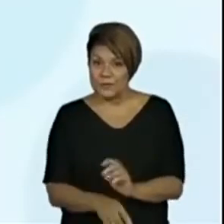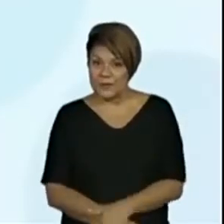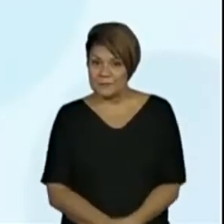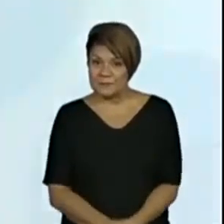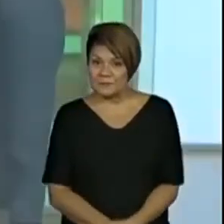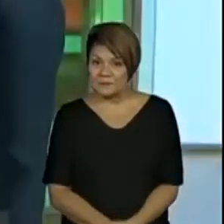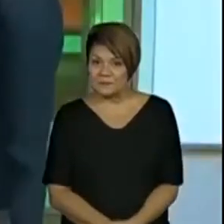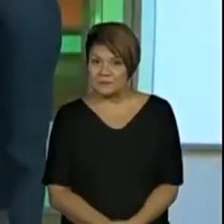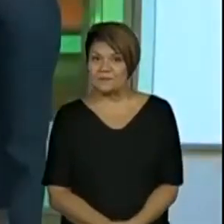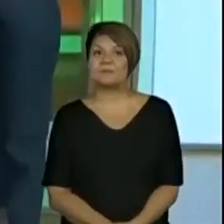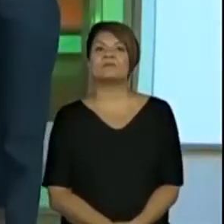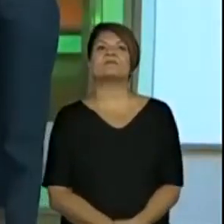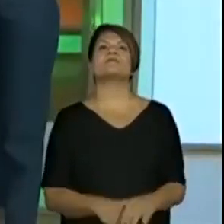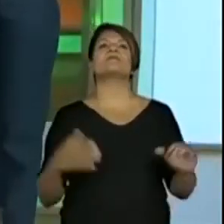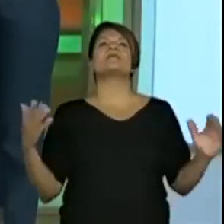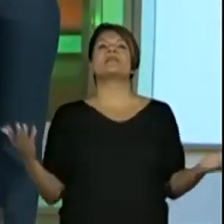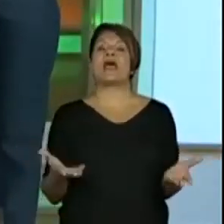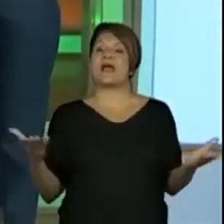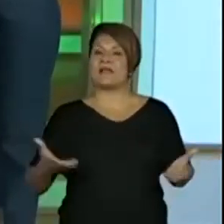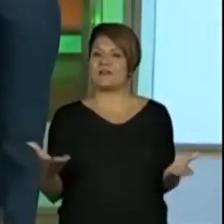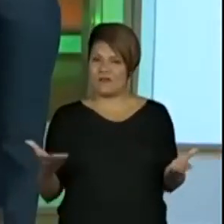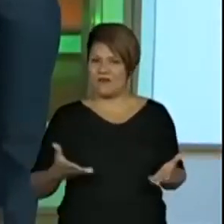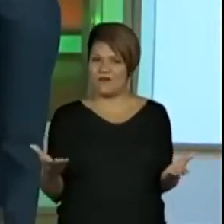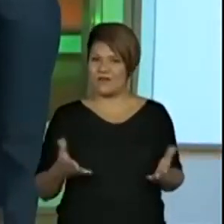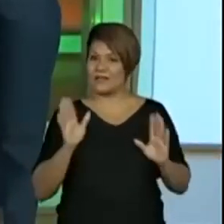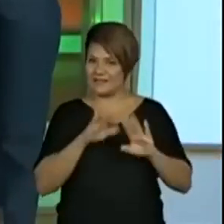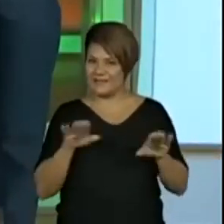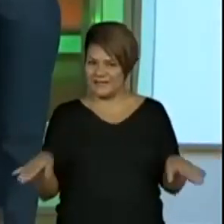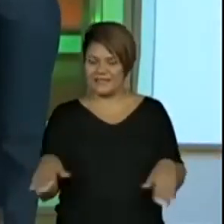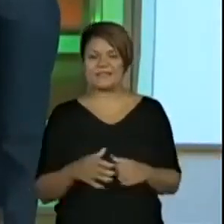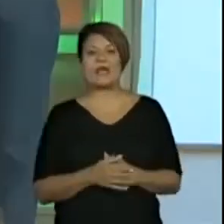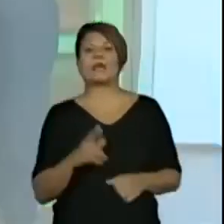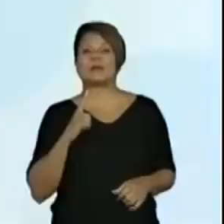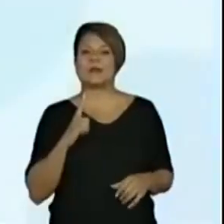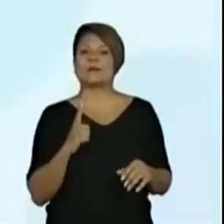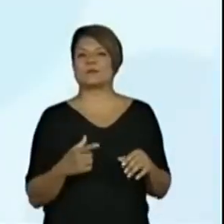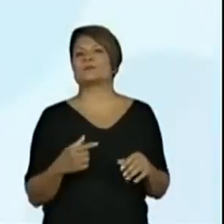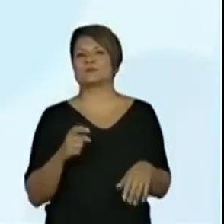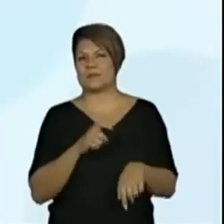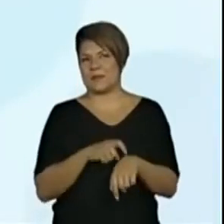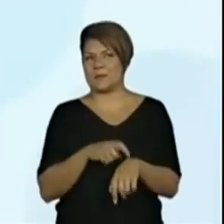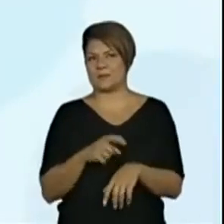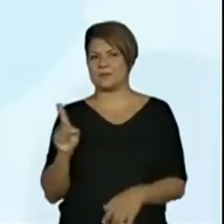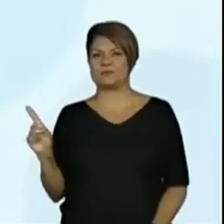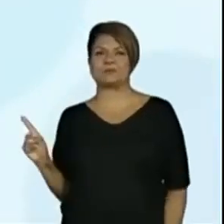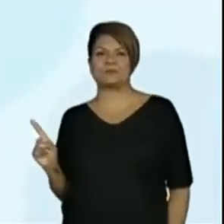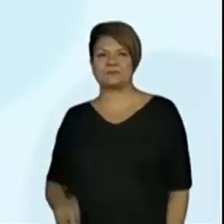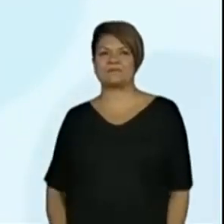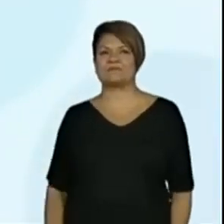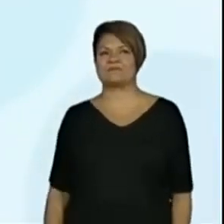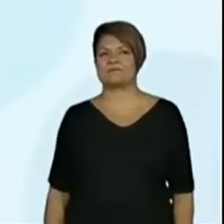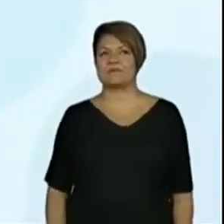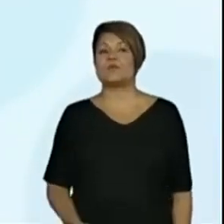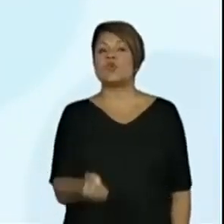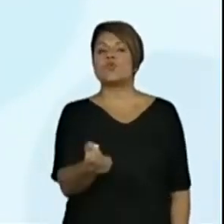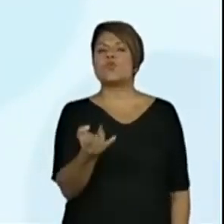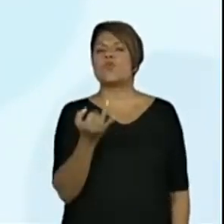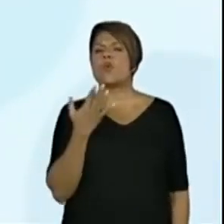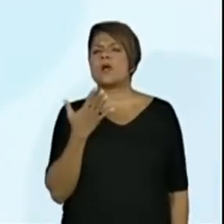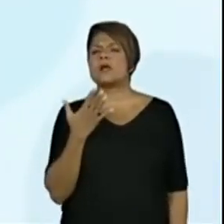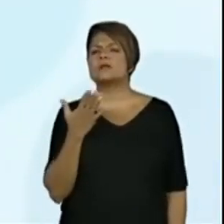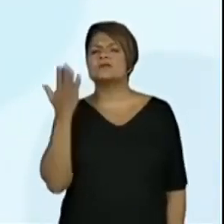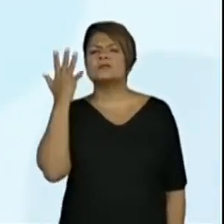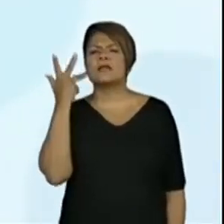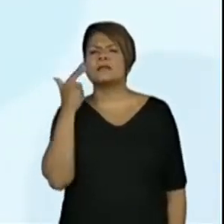tranquilo. Kelly? Vamos lá. Agora, crianças, vou deixar um tempinho aí na tela cheia para vocês. Quantos animais